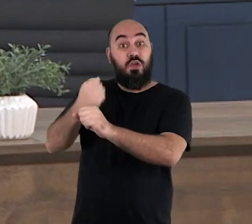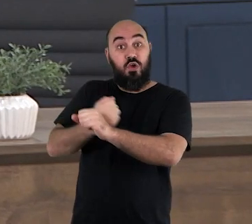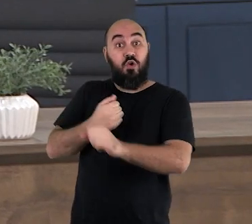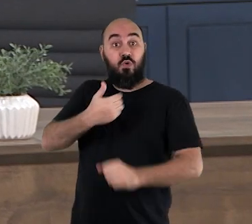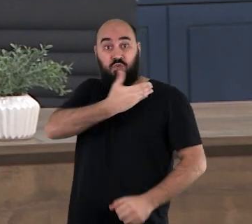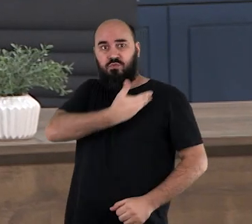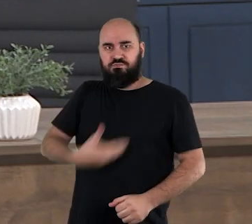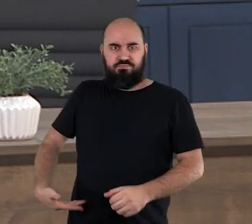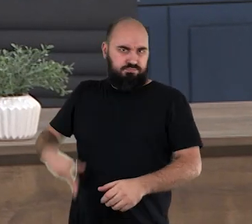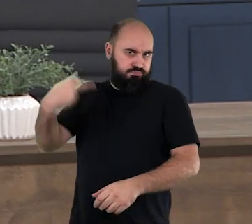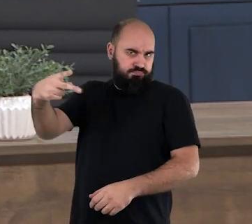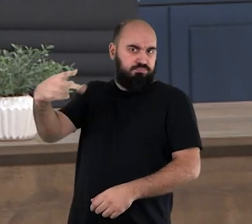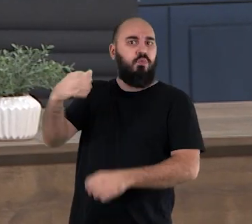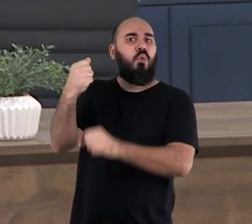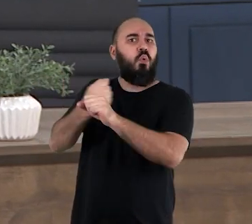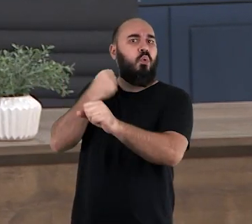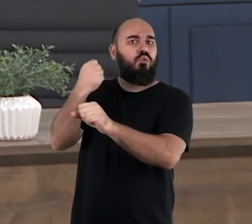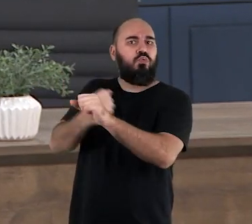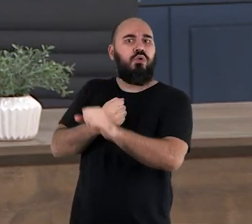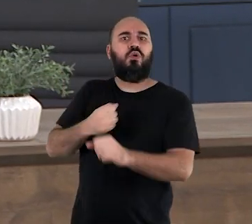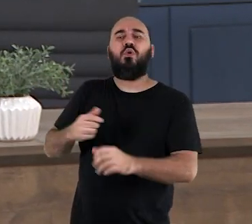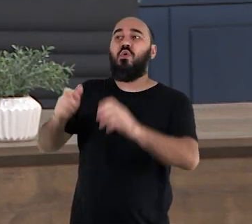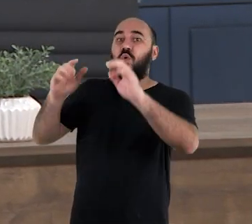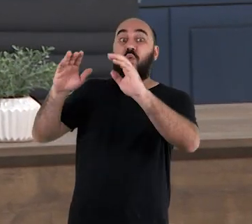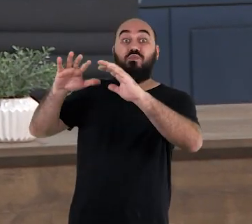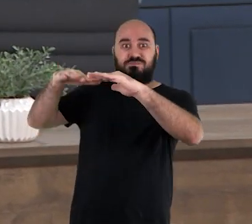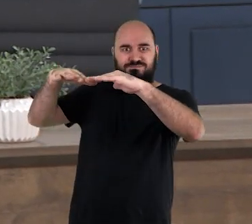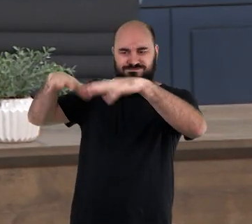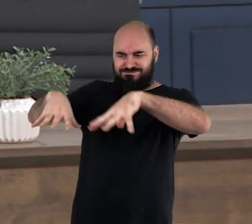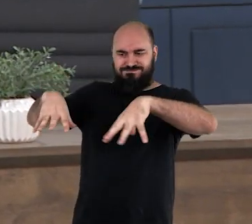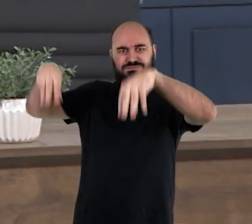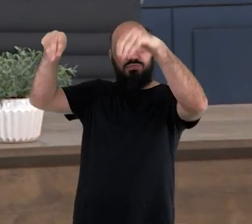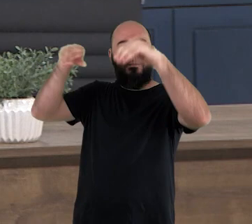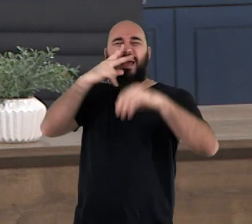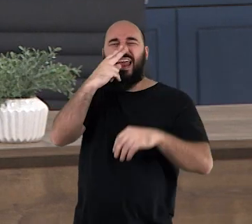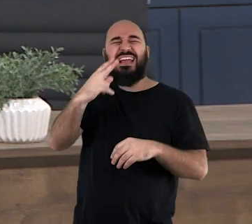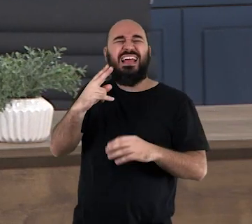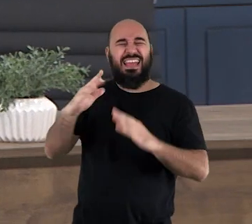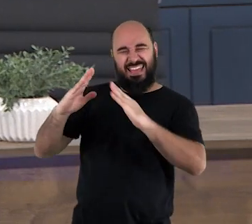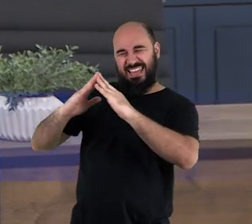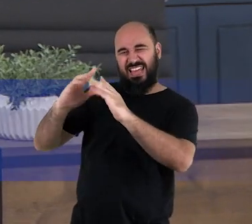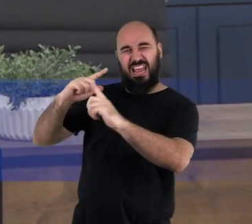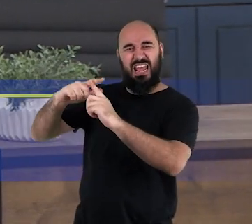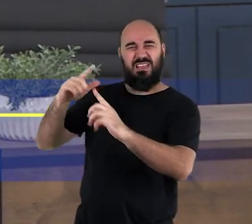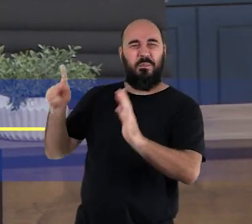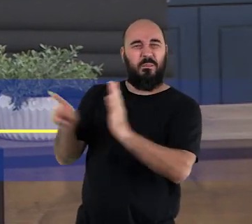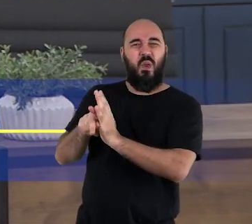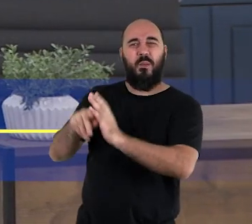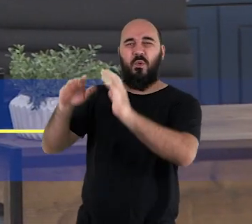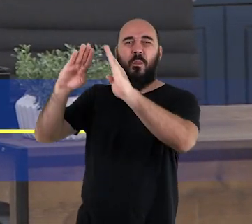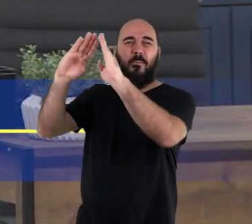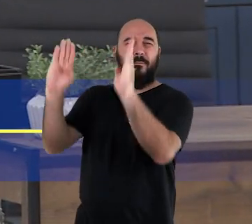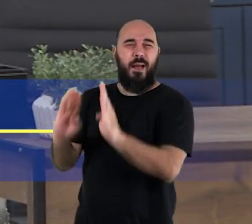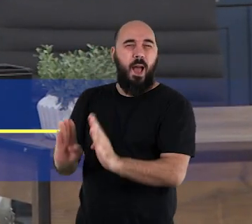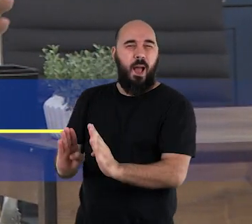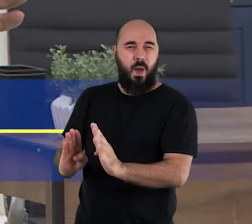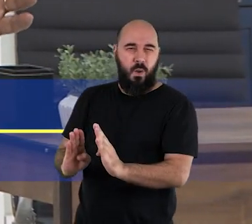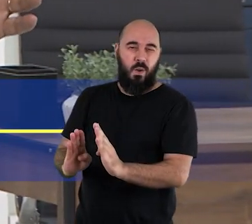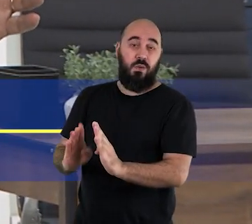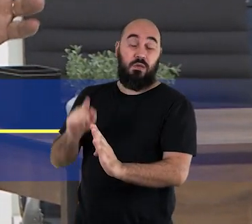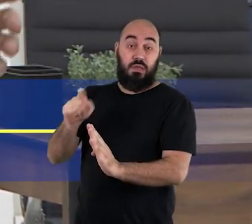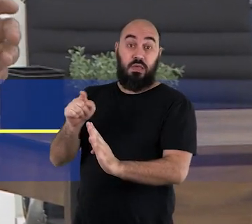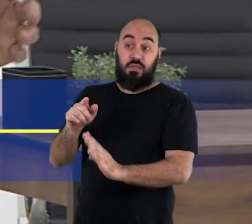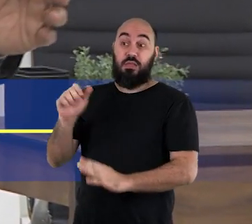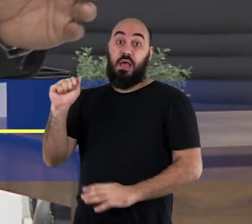templo dedicado ao deus pagão Baal. Olha que absurdo. E além disso, Acabe e Jezabel